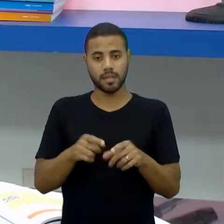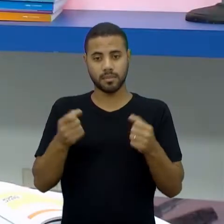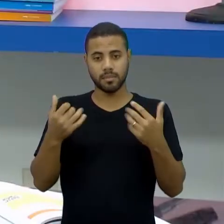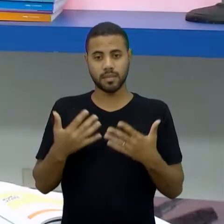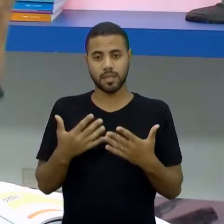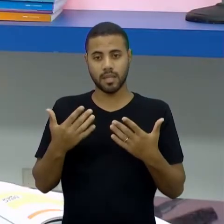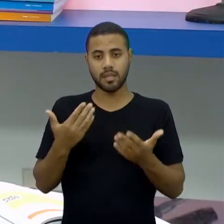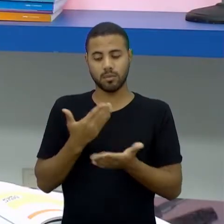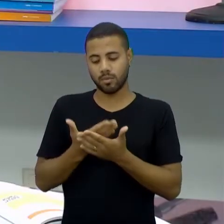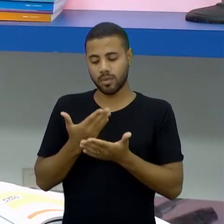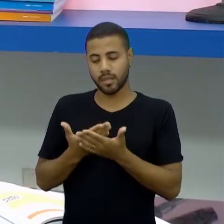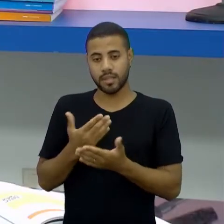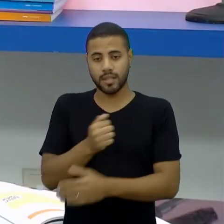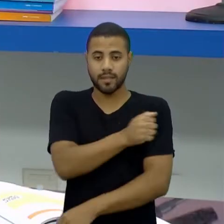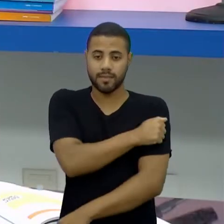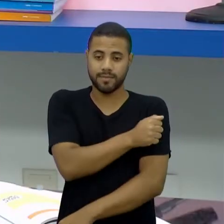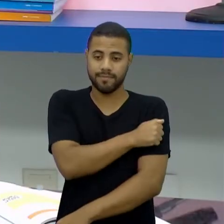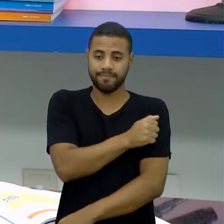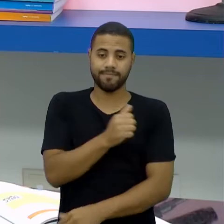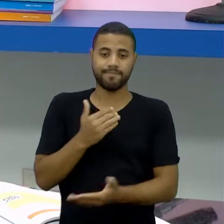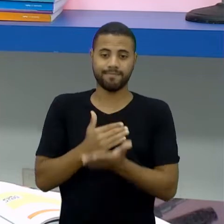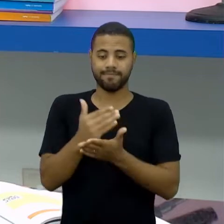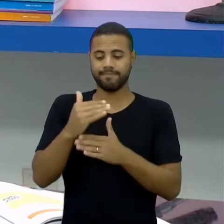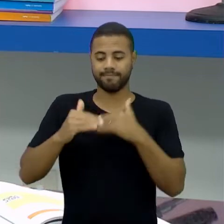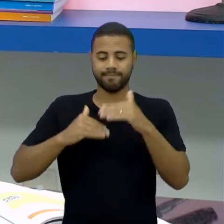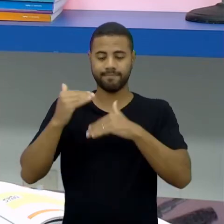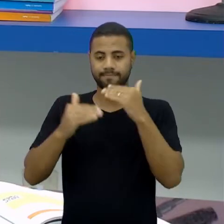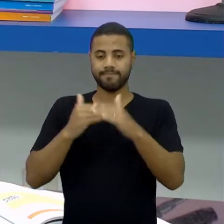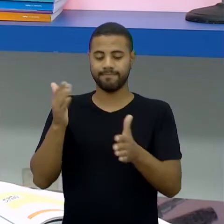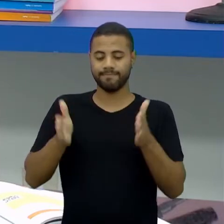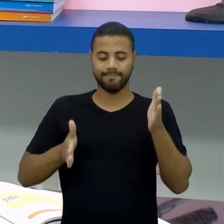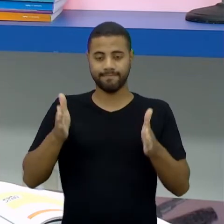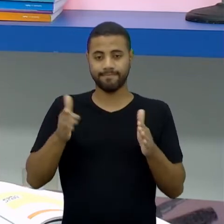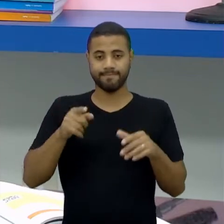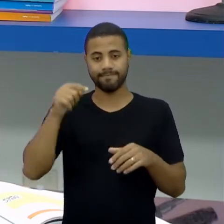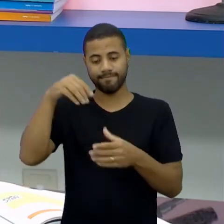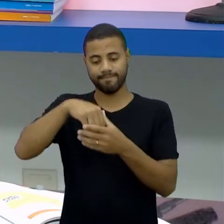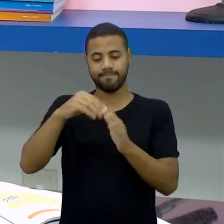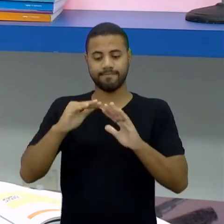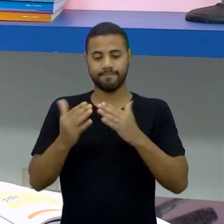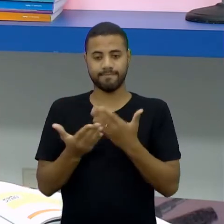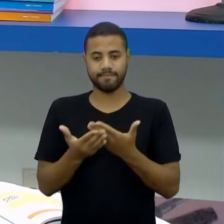Mauro, eles estão no momento de desenvolvimento, no momento de prática na escola, mas a gente